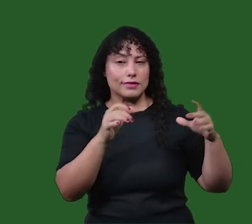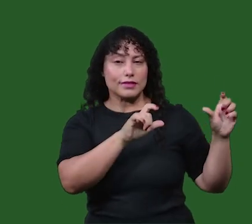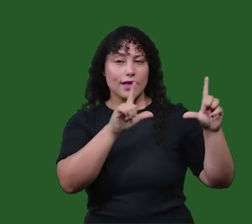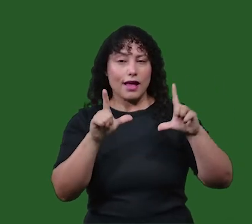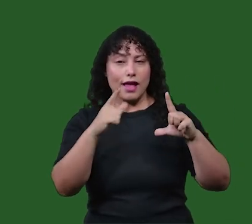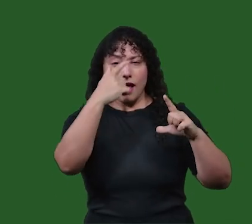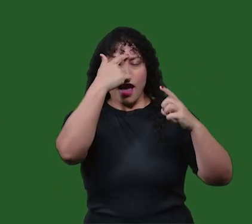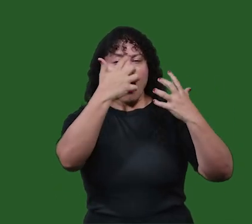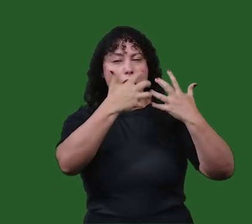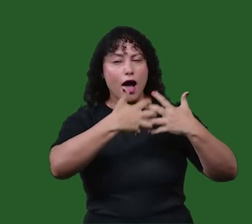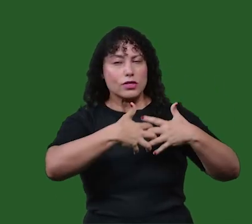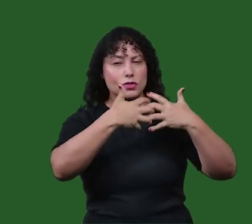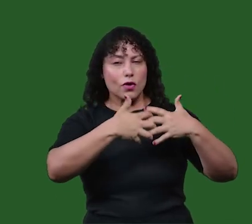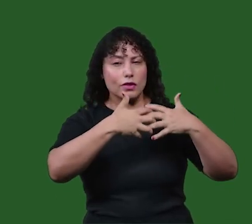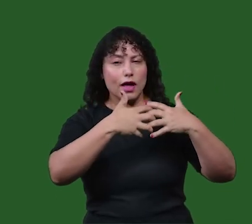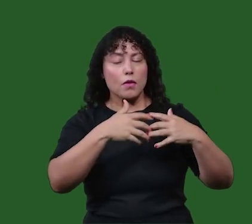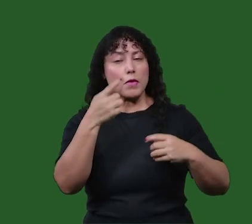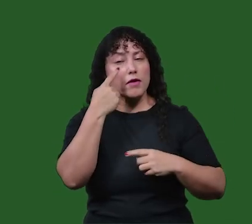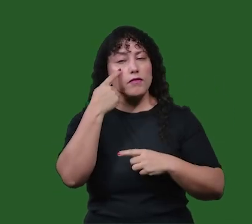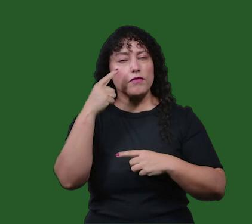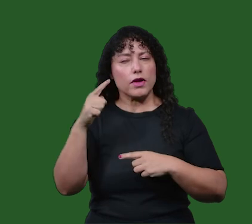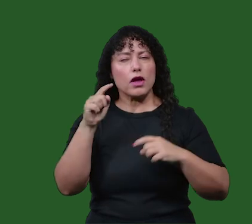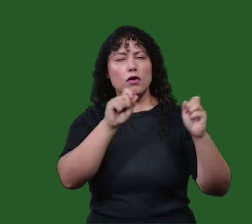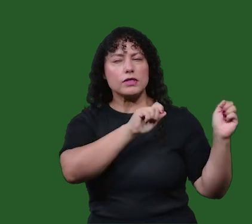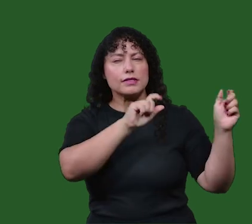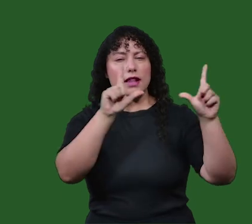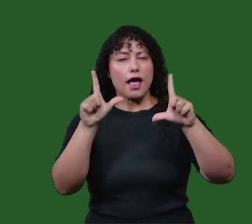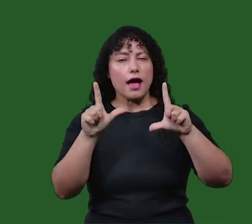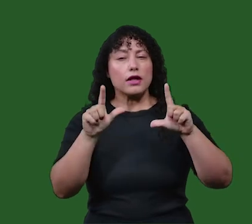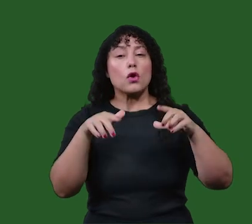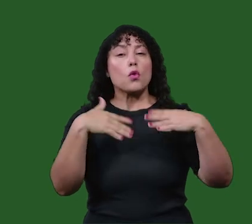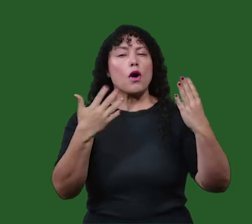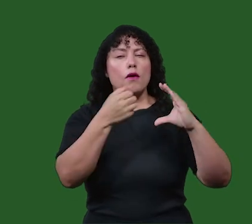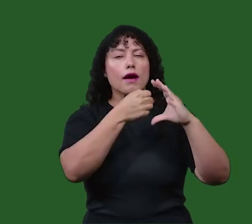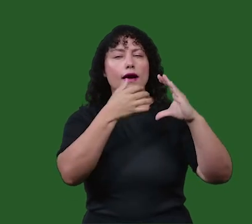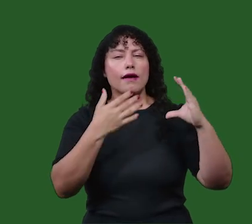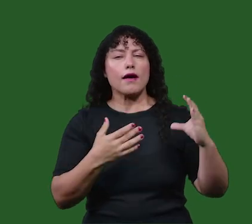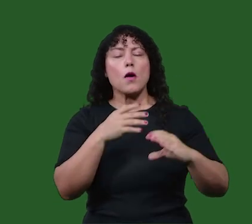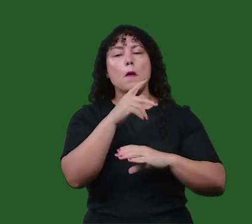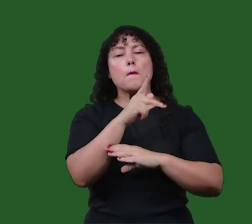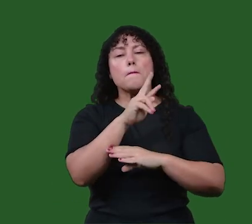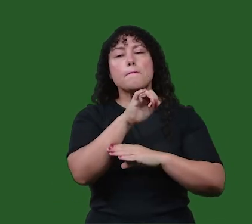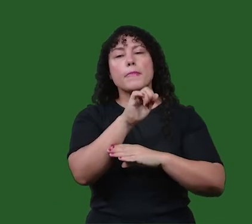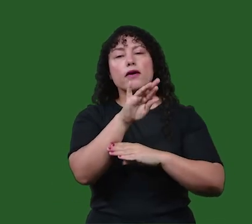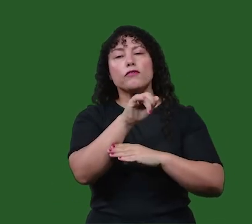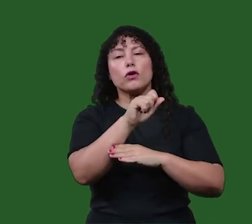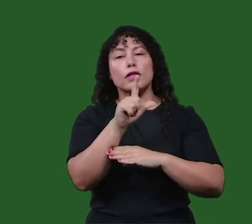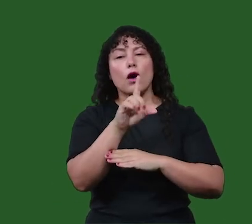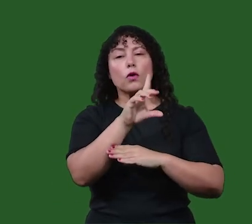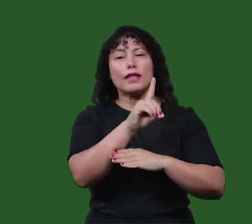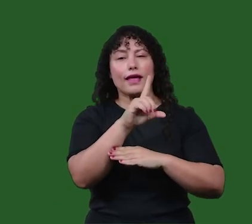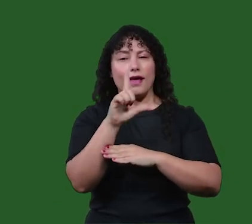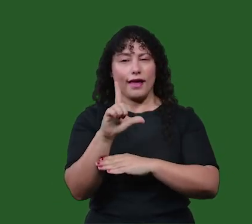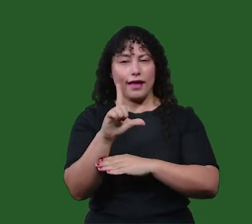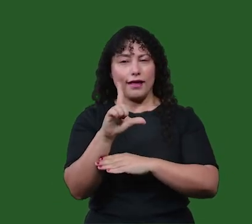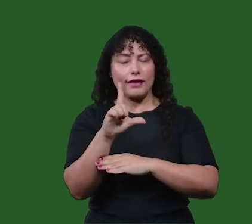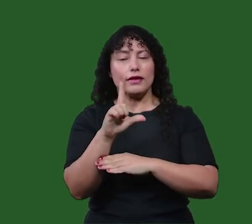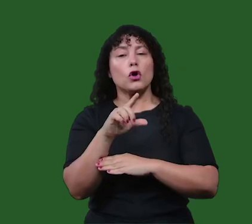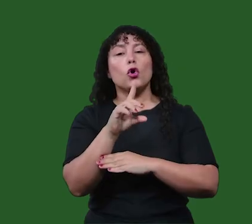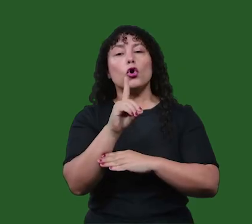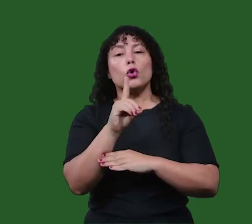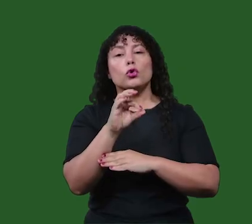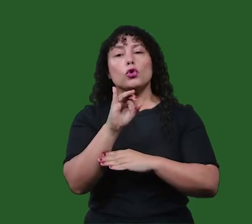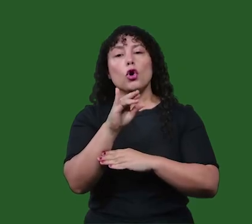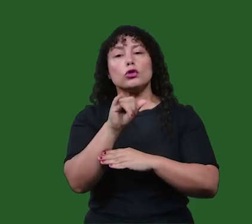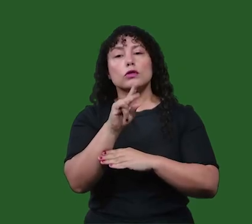slide anterior, o racional, por assim dizer. Mas dá uma olhada no slide. Quais são as características do pré-frontal DL, né?